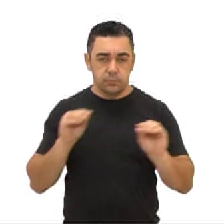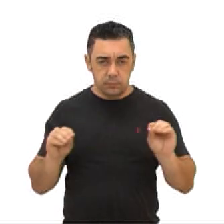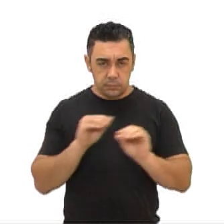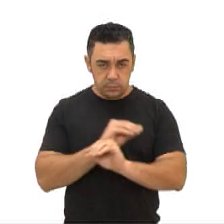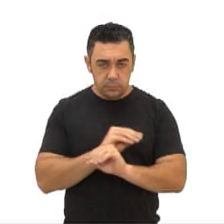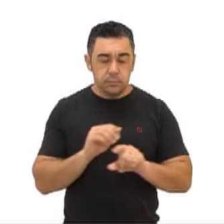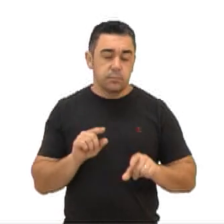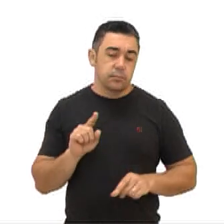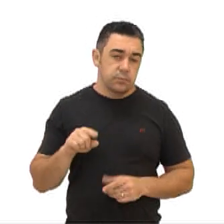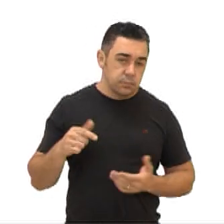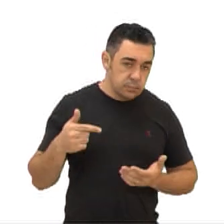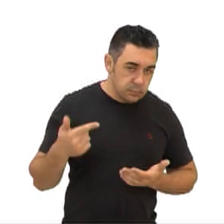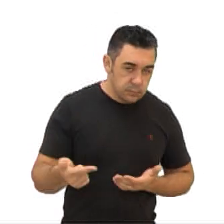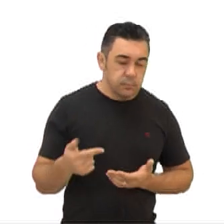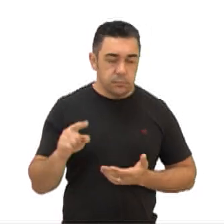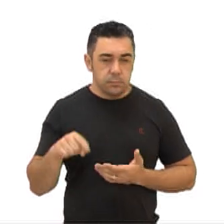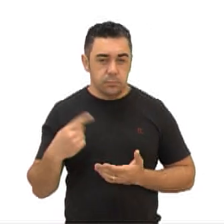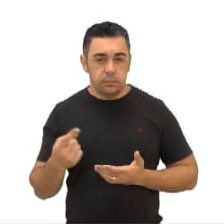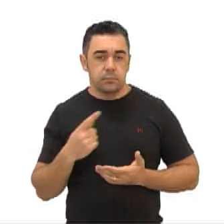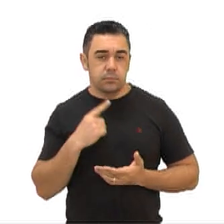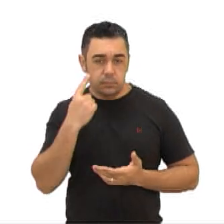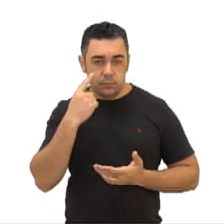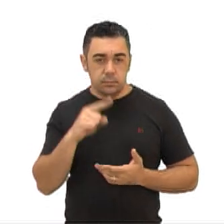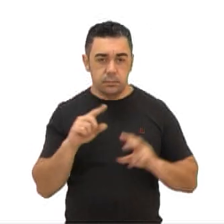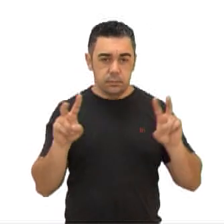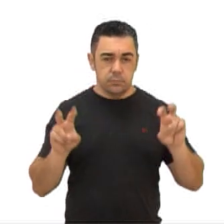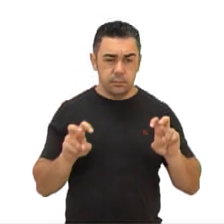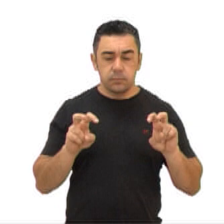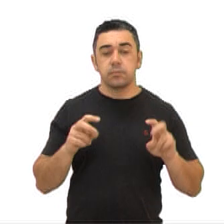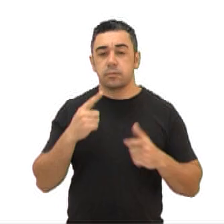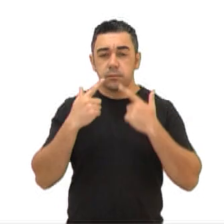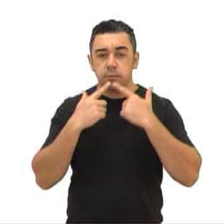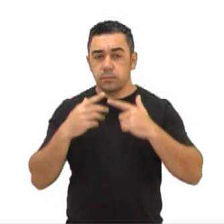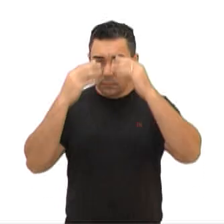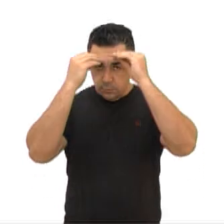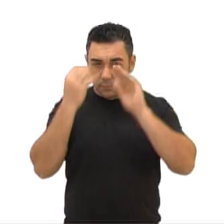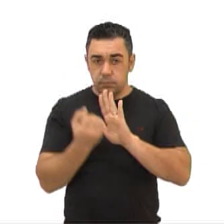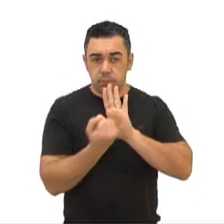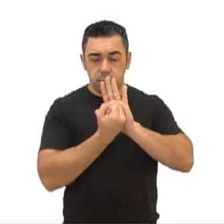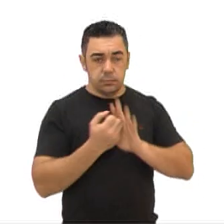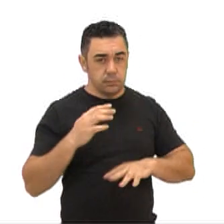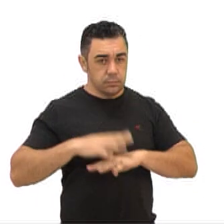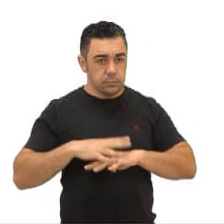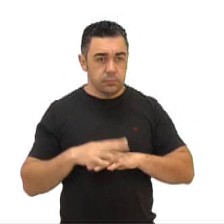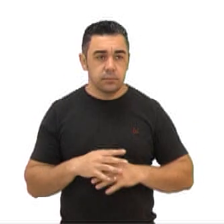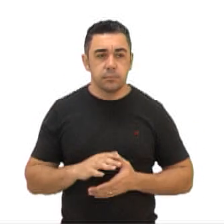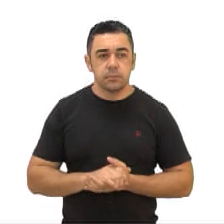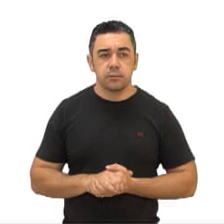algébricas e, novamente, aí vamos abordar o tema de linguagem simbólica de matemática.